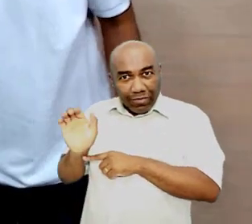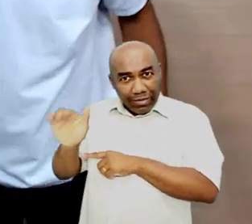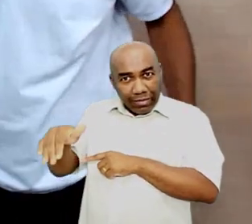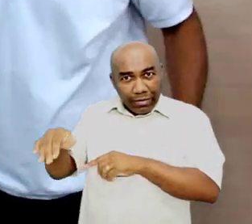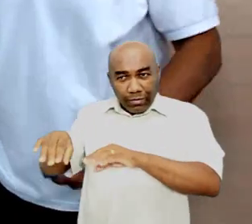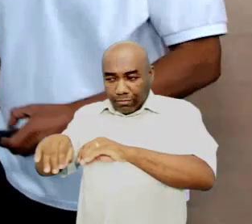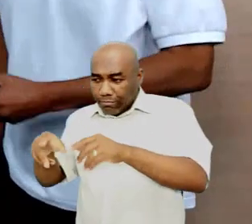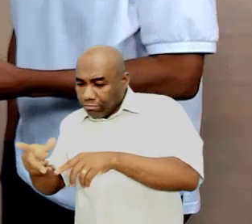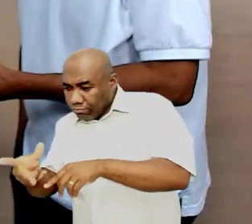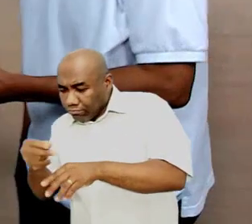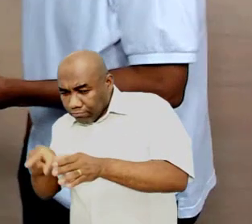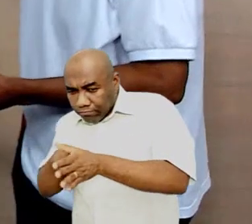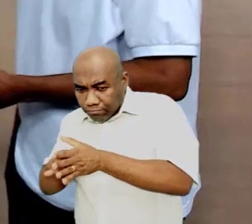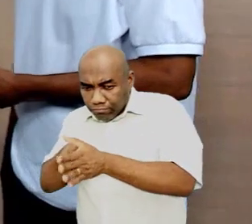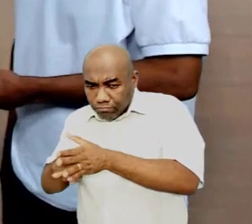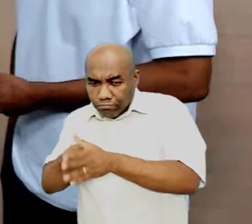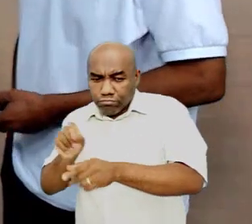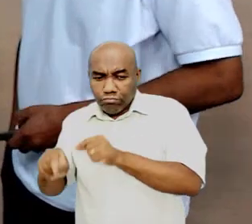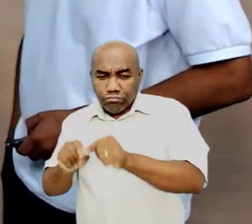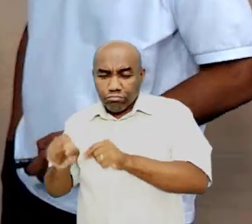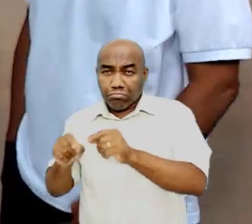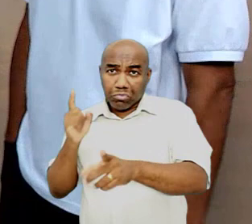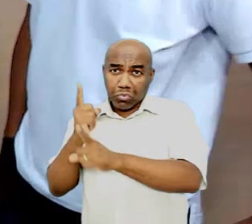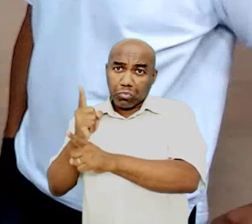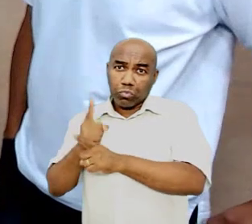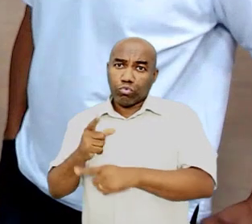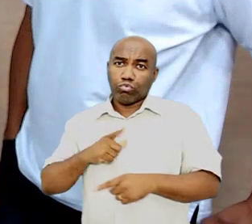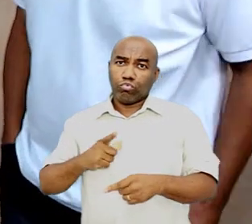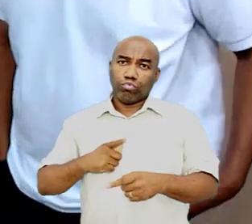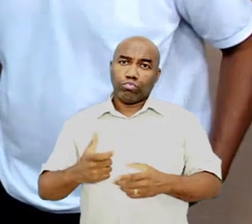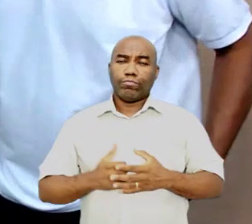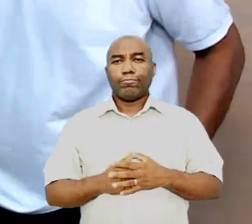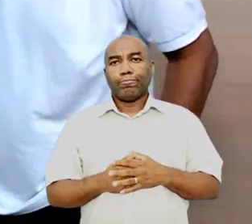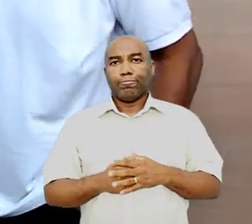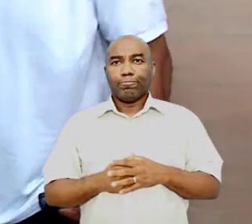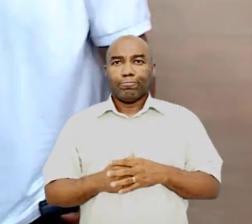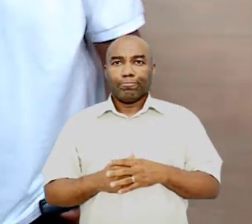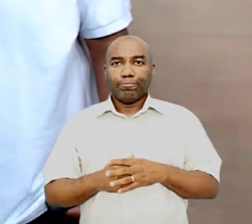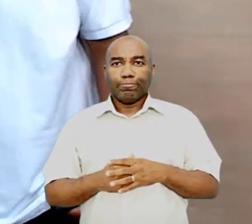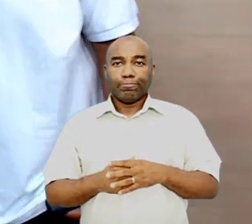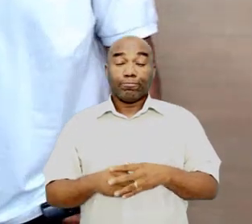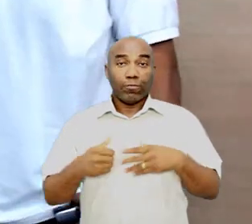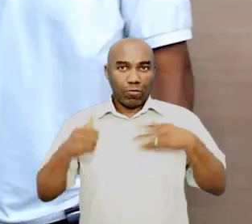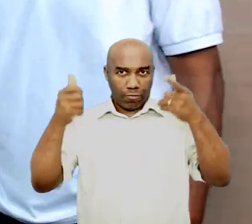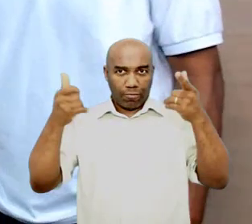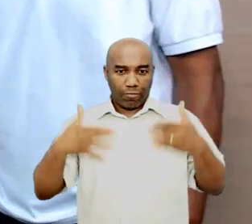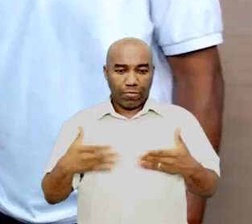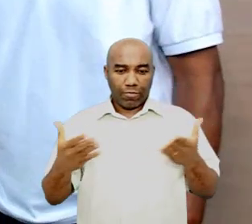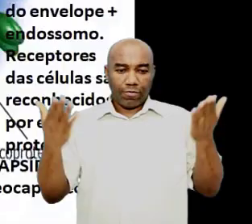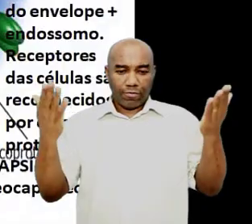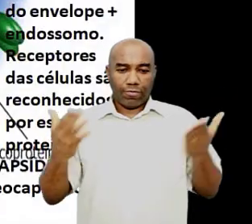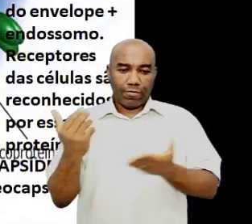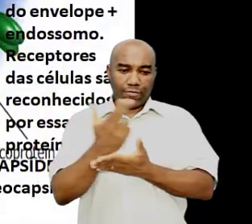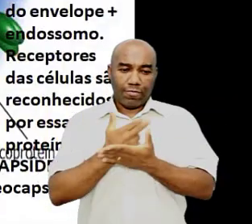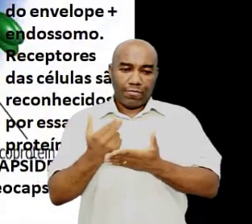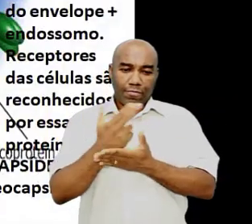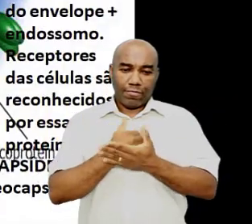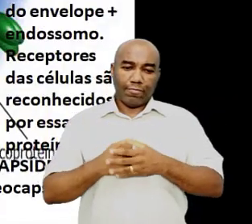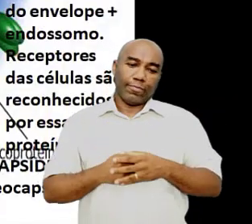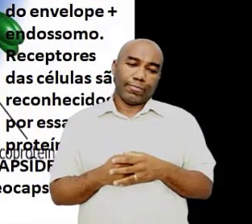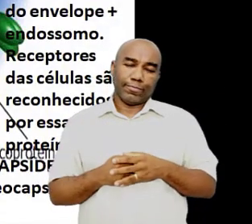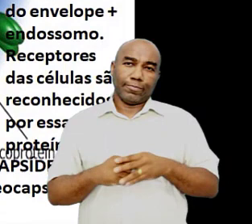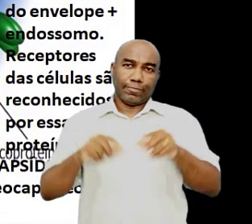RNA. Vamos para frente. Pessoal, olha aqui, ó, o que está famoso na